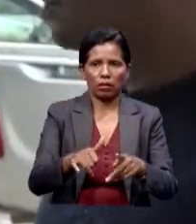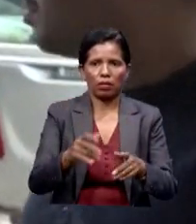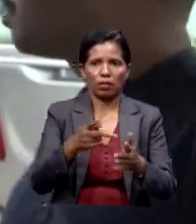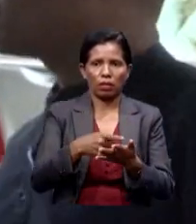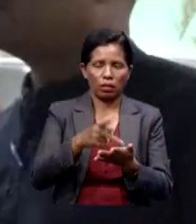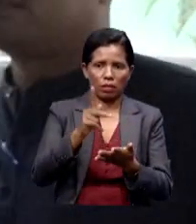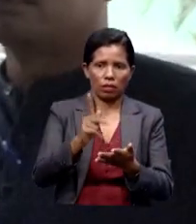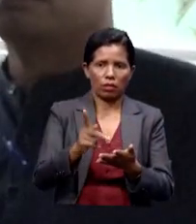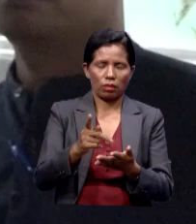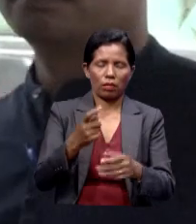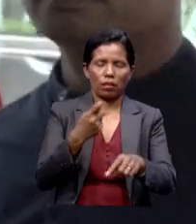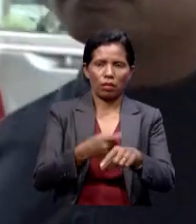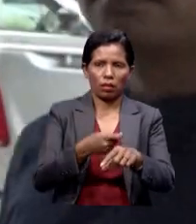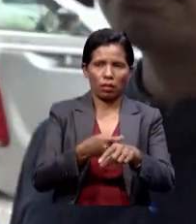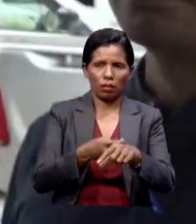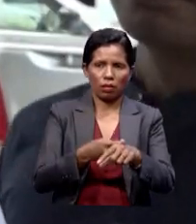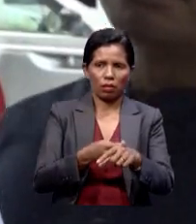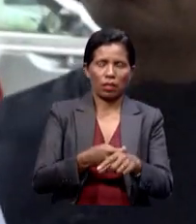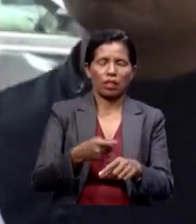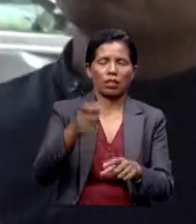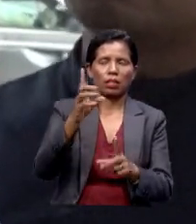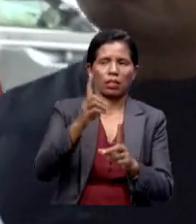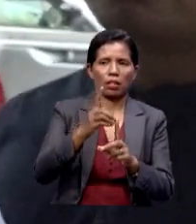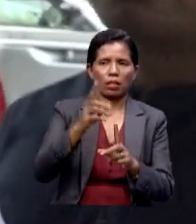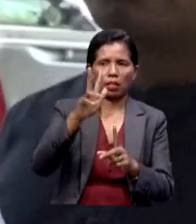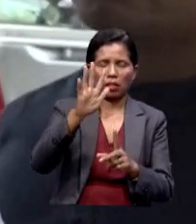apostante, e a momento dia 5 de.